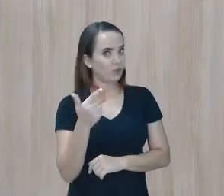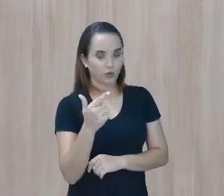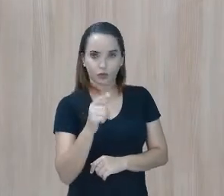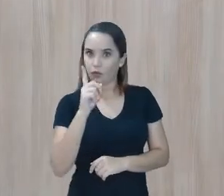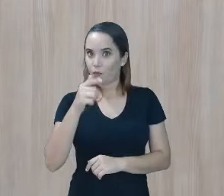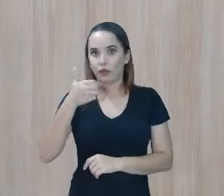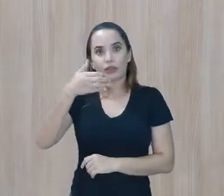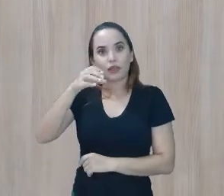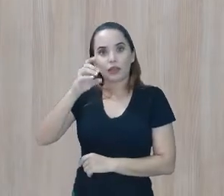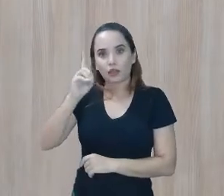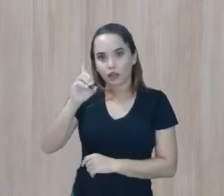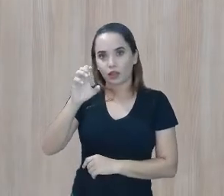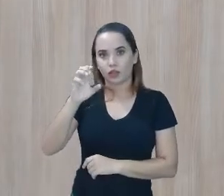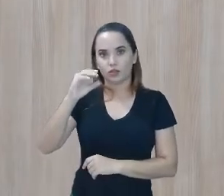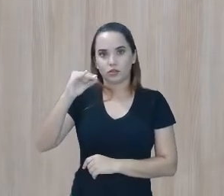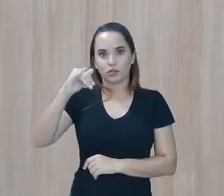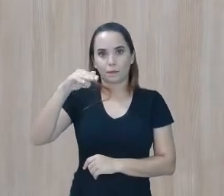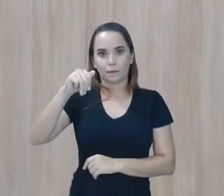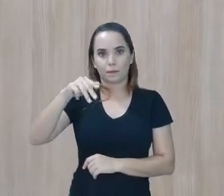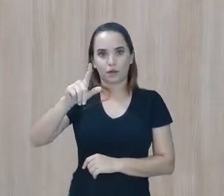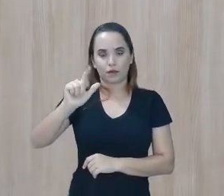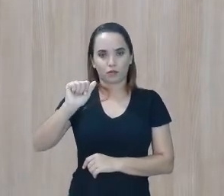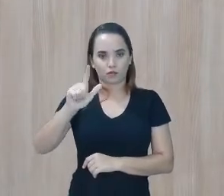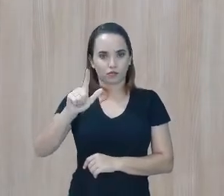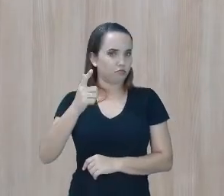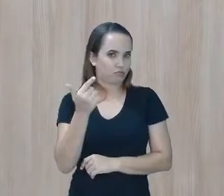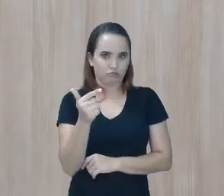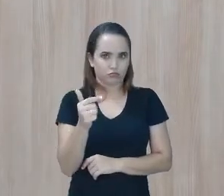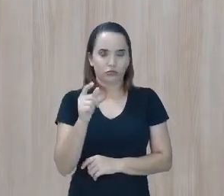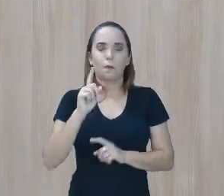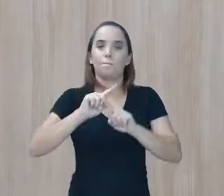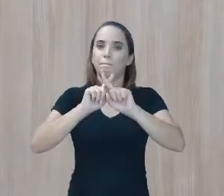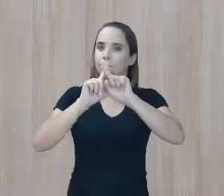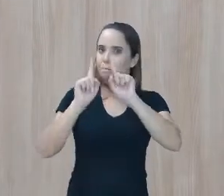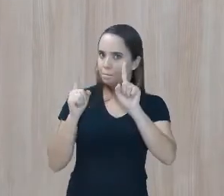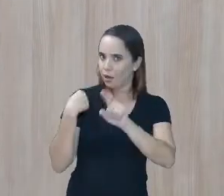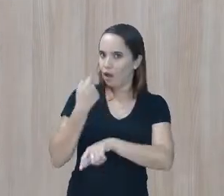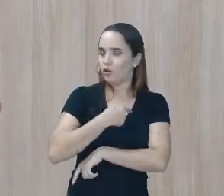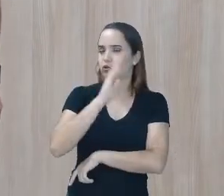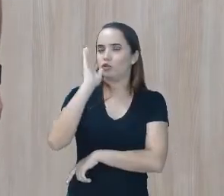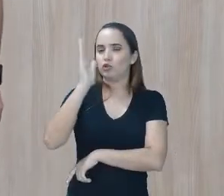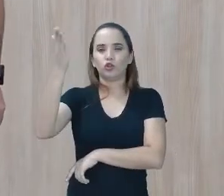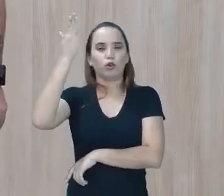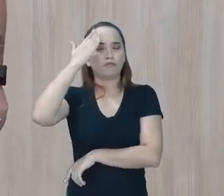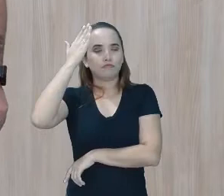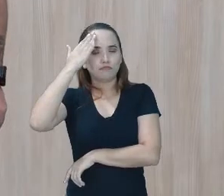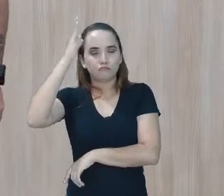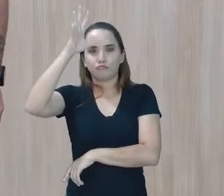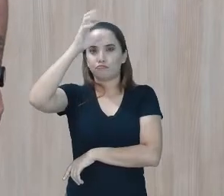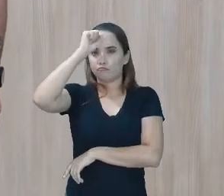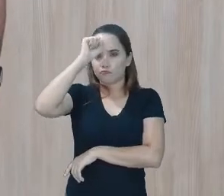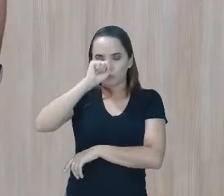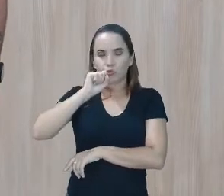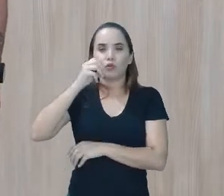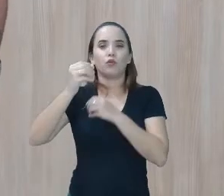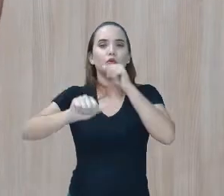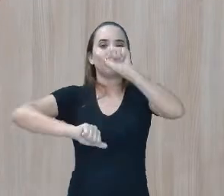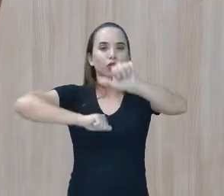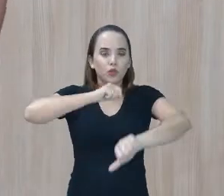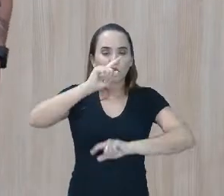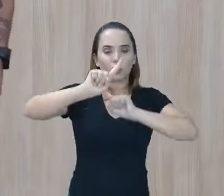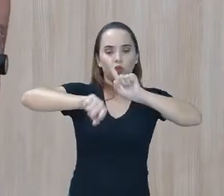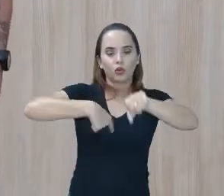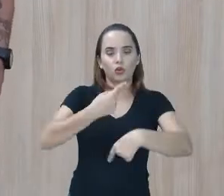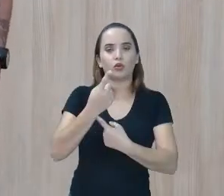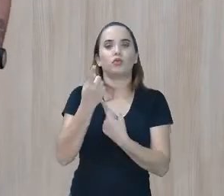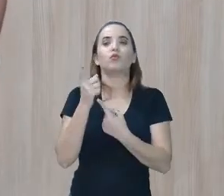frações decimais, mas a gente viu que transformando essas frações em frações decimais, eu consigo chegar